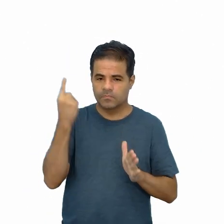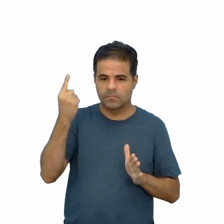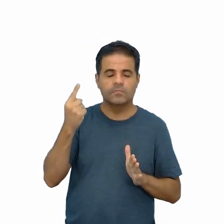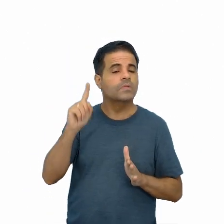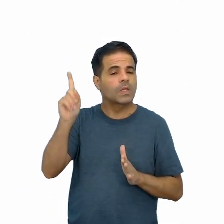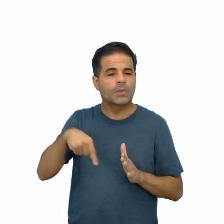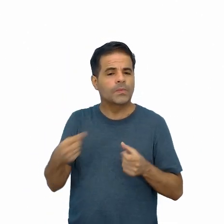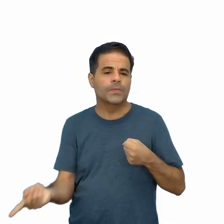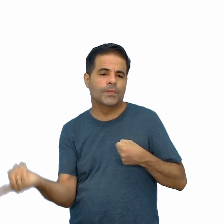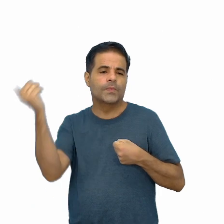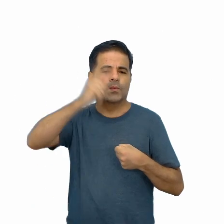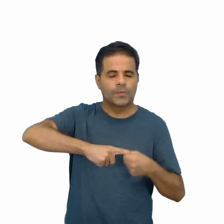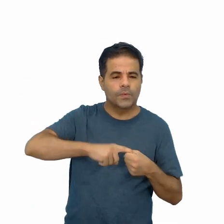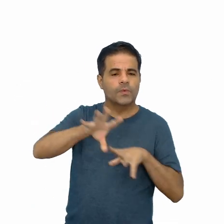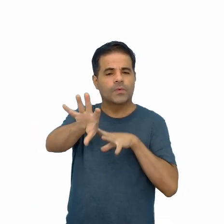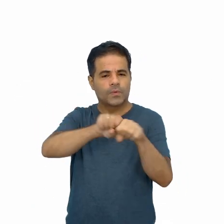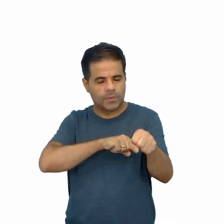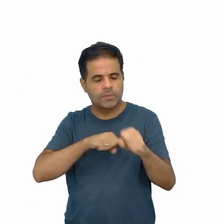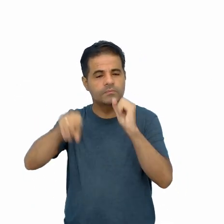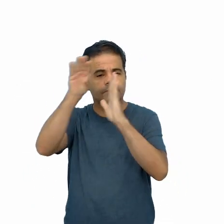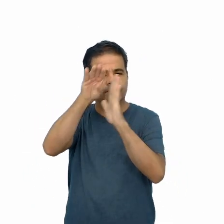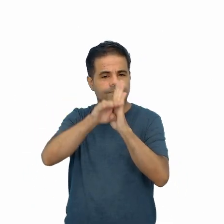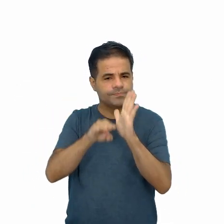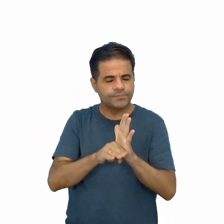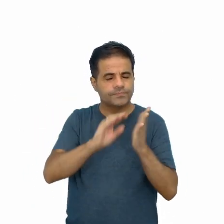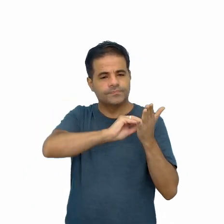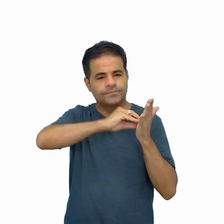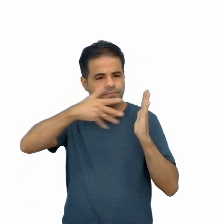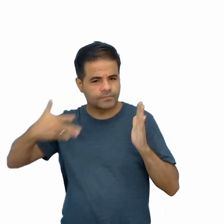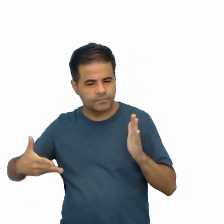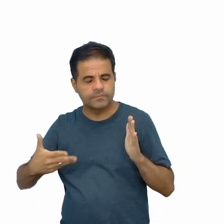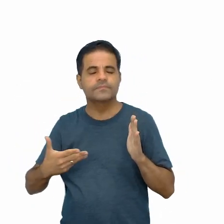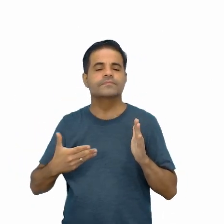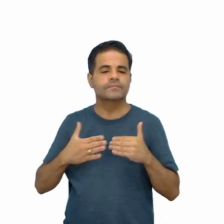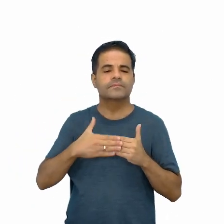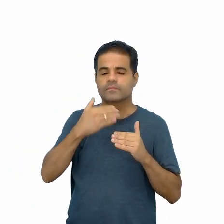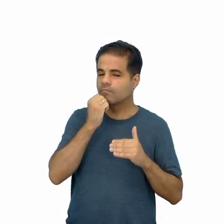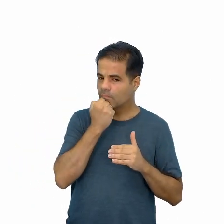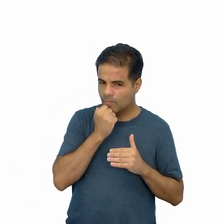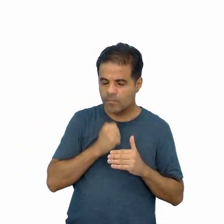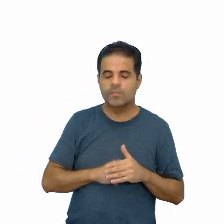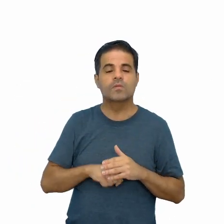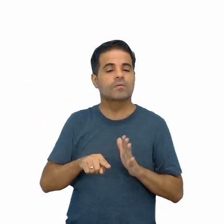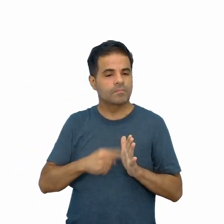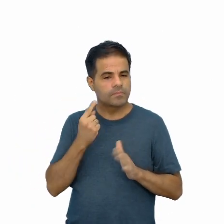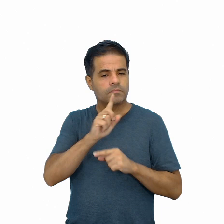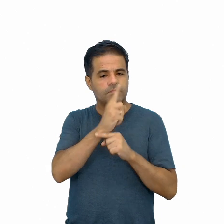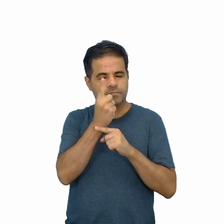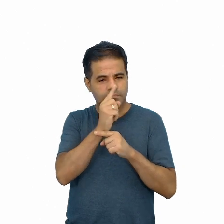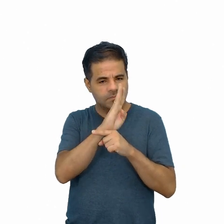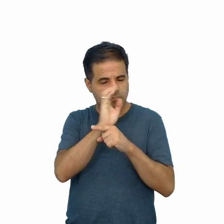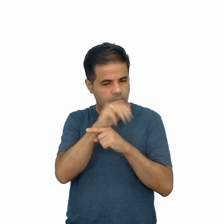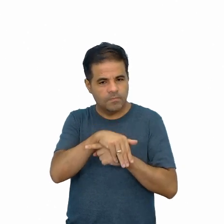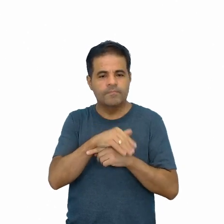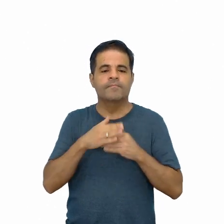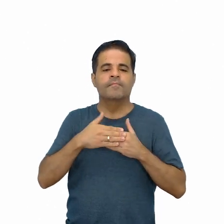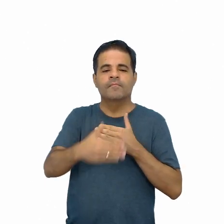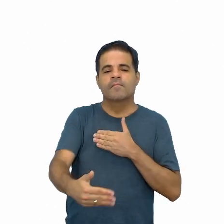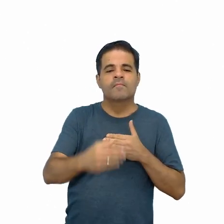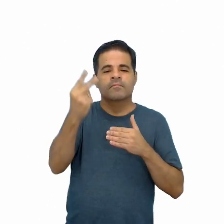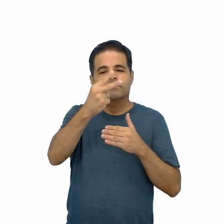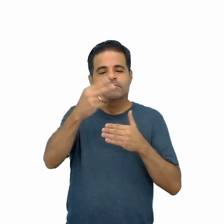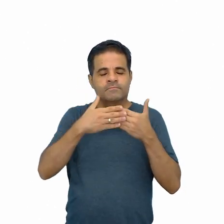é a retomada sobre as formações do Programa de Recuperação e Aprofundamento de Ciências no primeiro bimestre. O